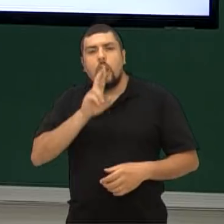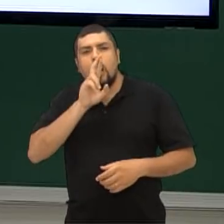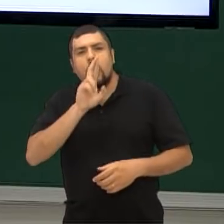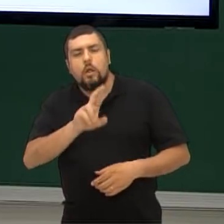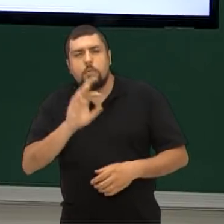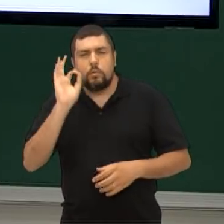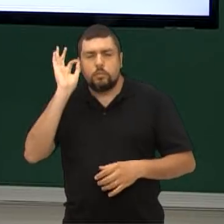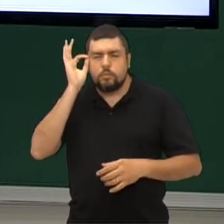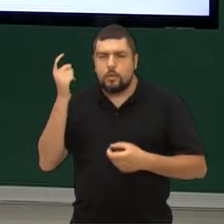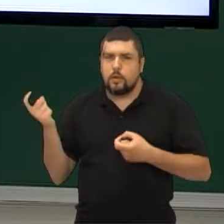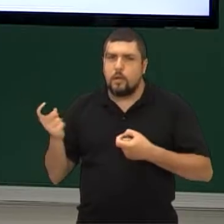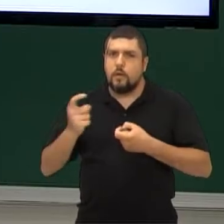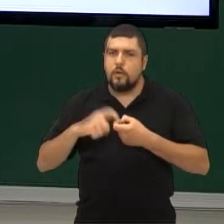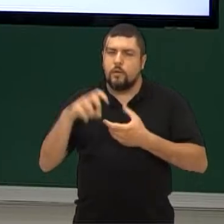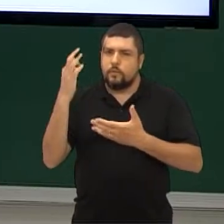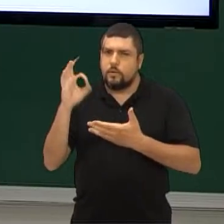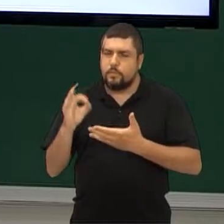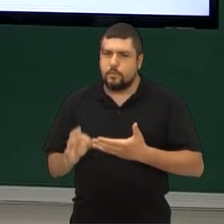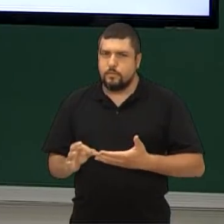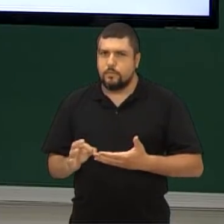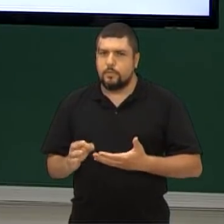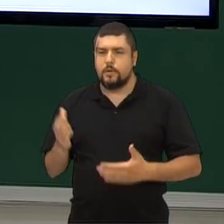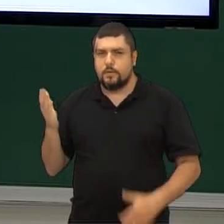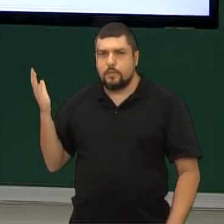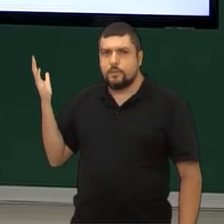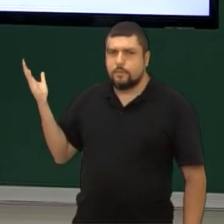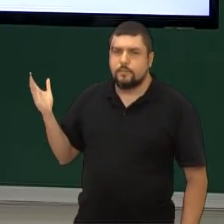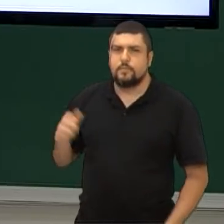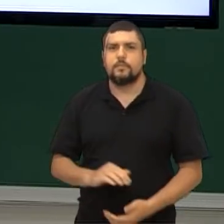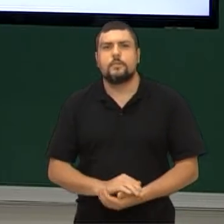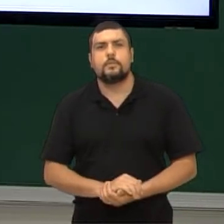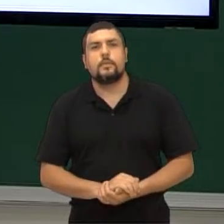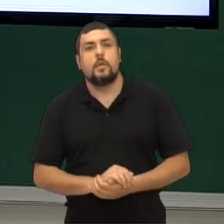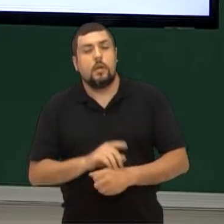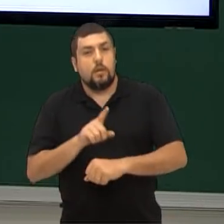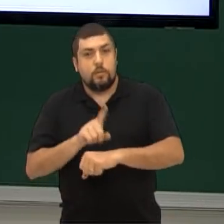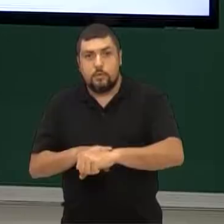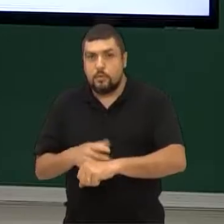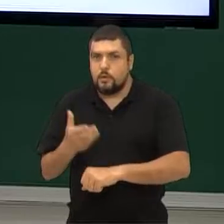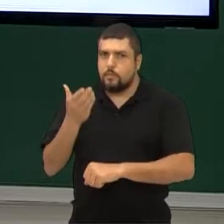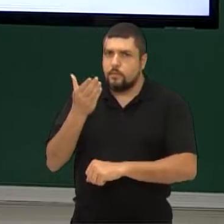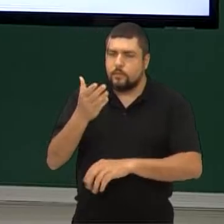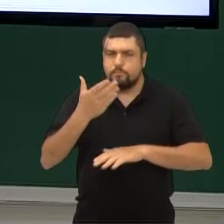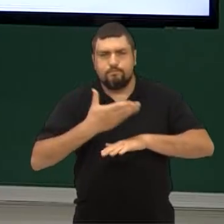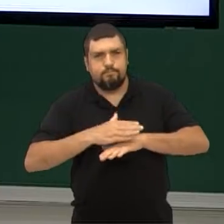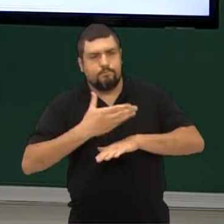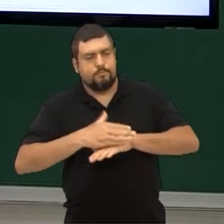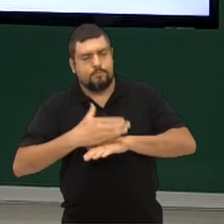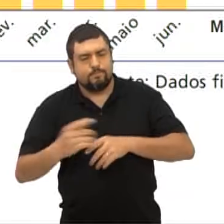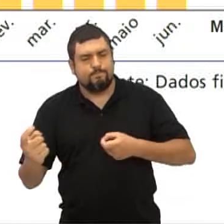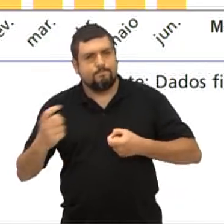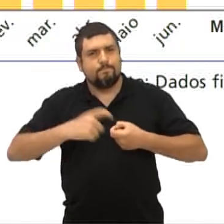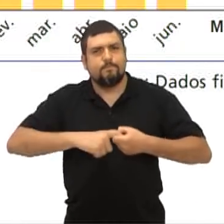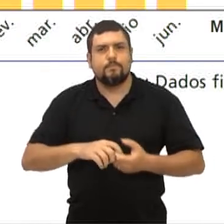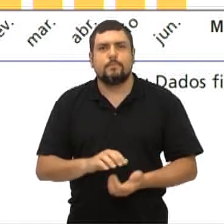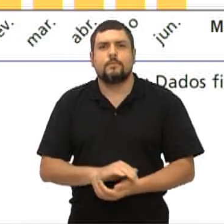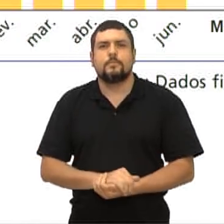mim, daqui a pouquinho eu volto respondendo elas para vocês, esses desafios para vocês. Eu vou dar uns minutinhos para vocês resolverem ele. Até logo!